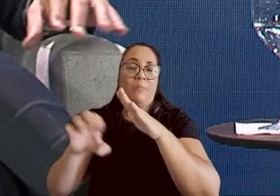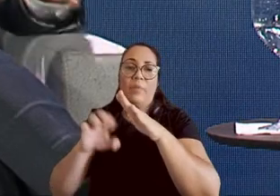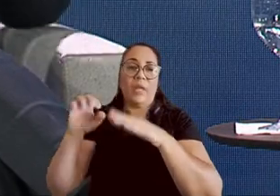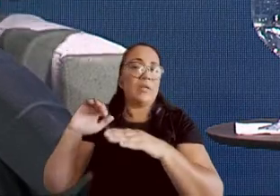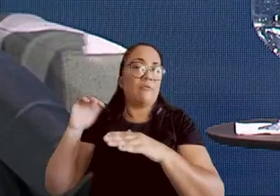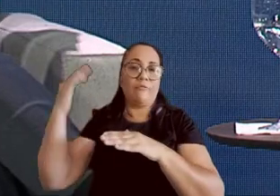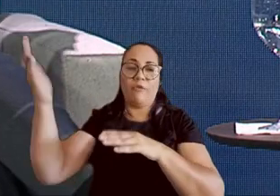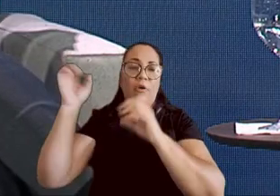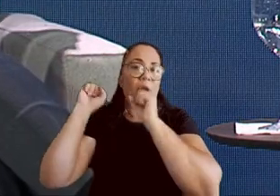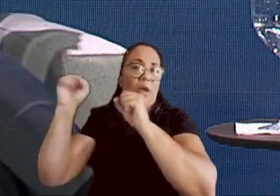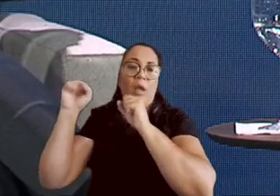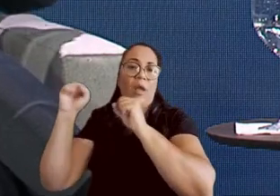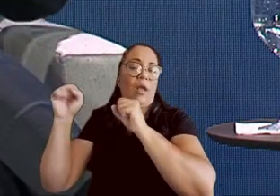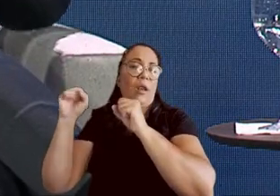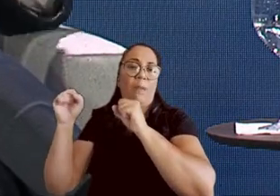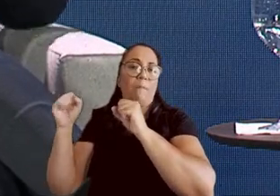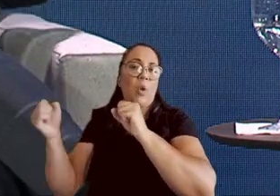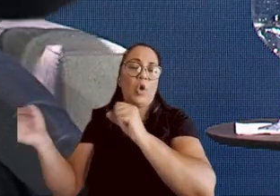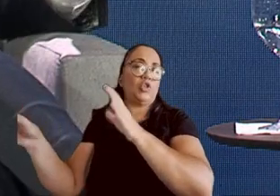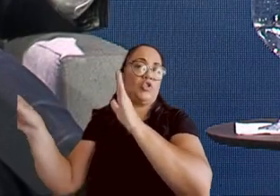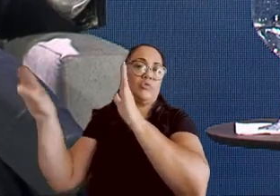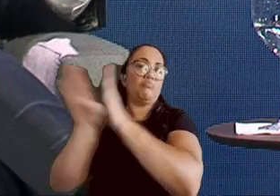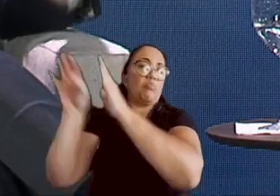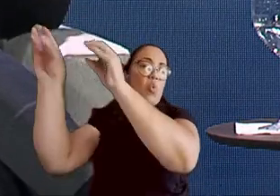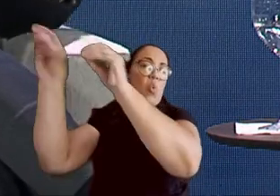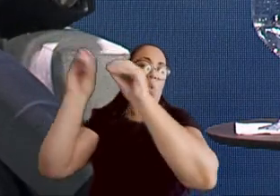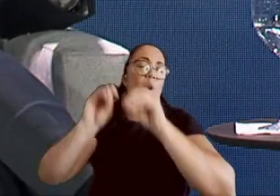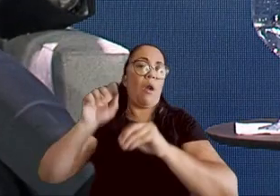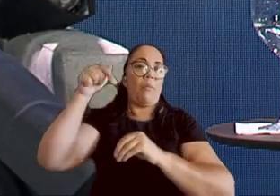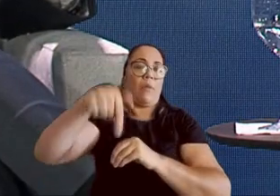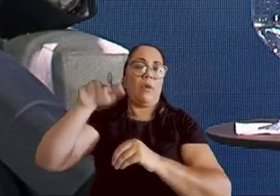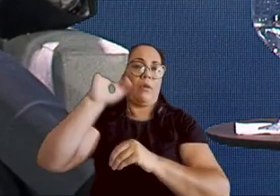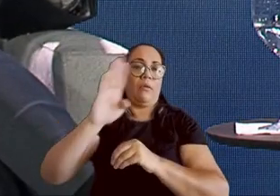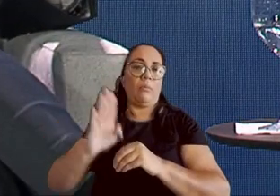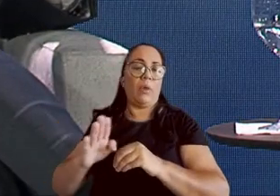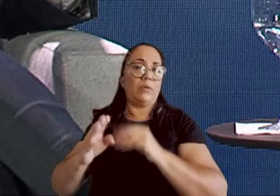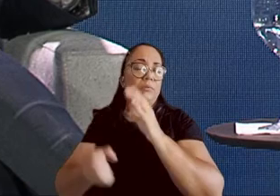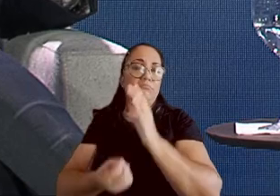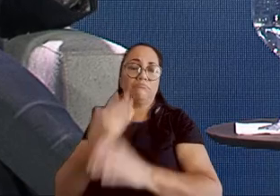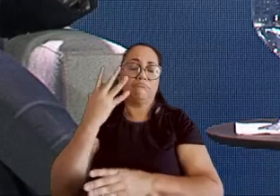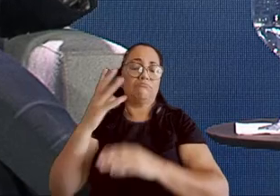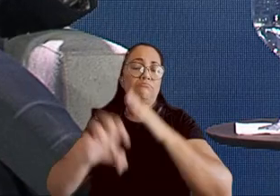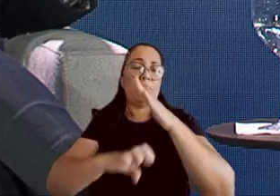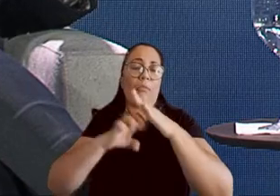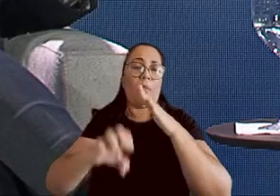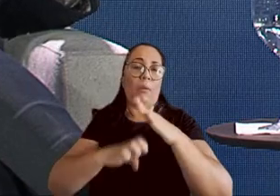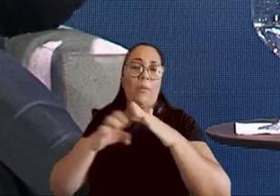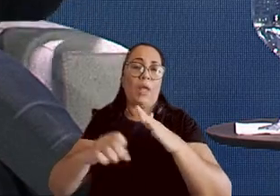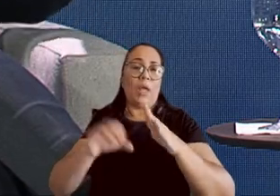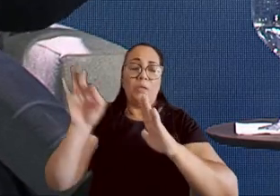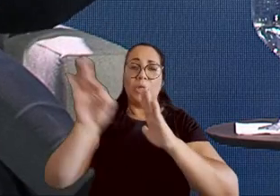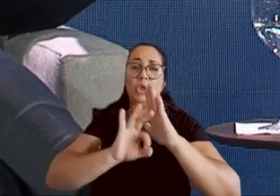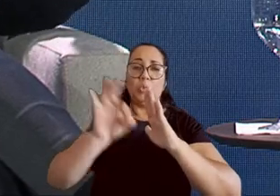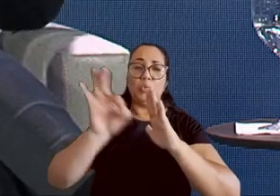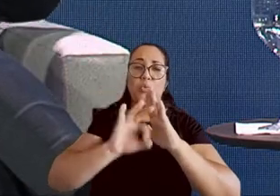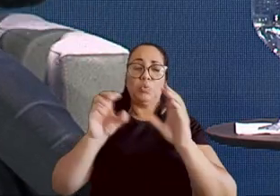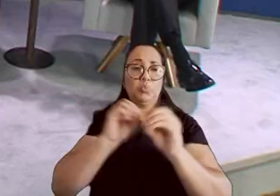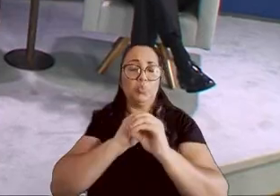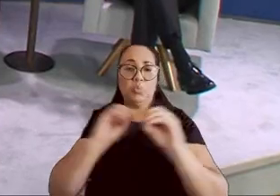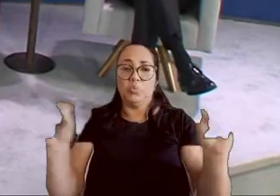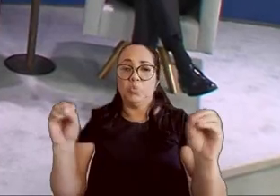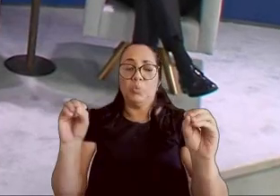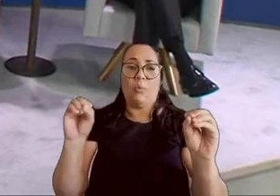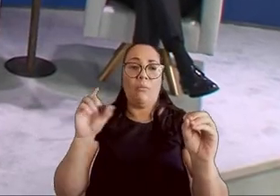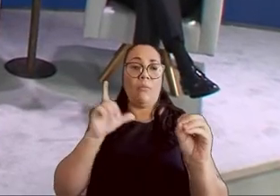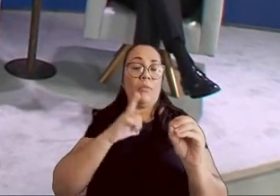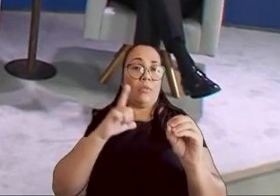renda fixa de comprar um título público que tem muita liquidez perto do resto do mercado de crédito né já dá um retorno se ele